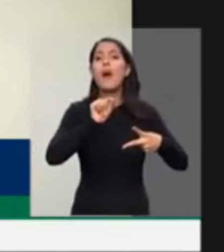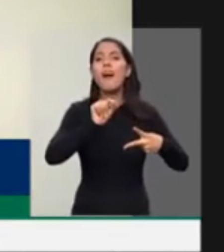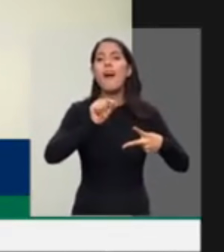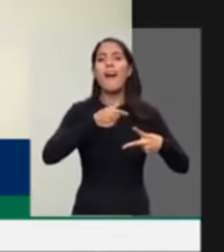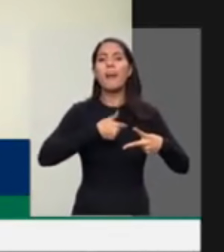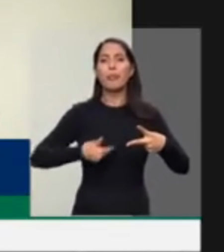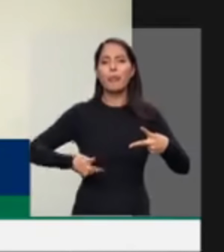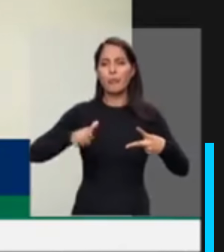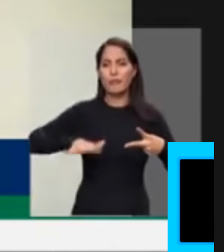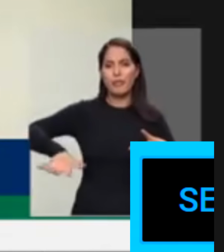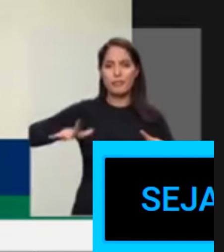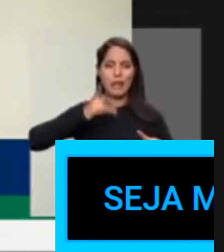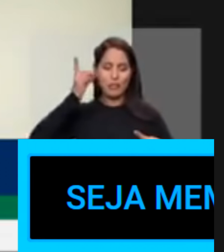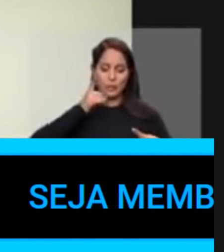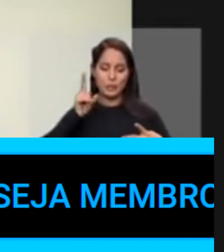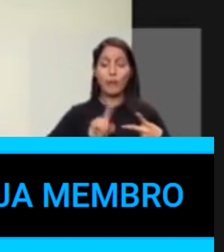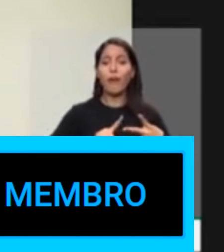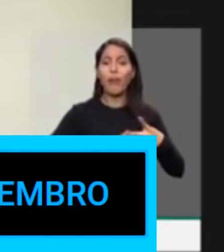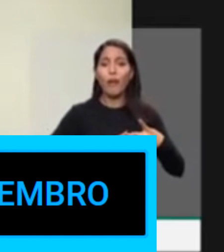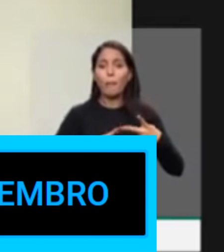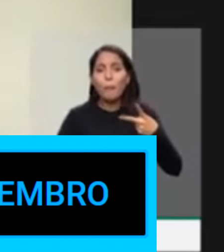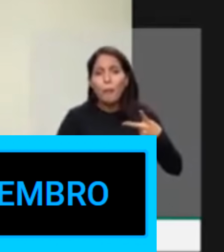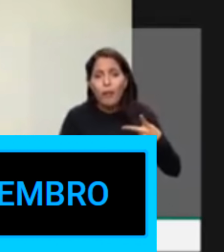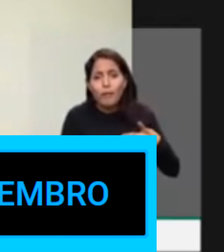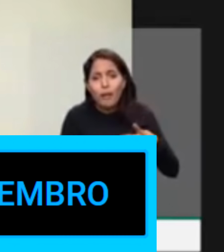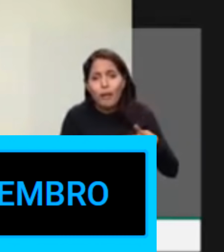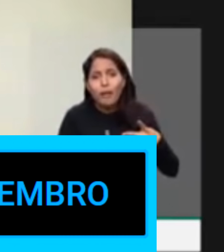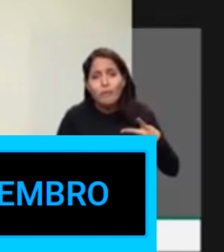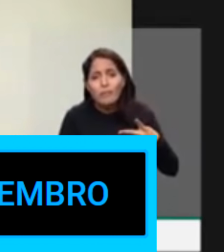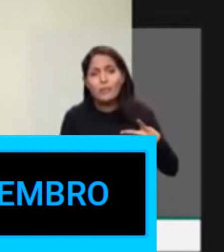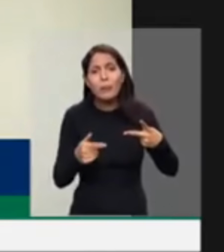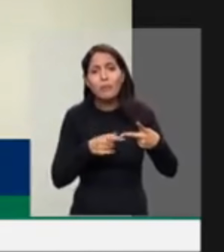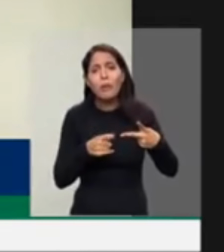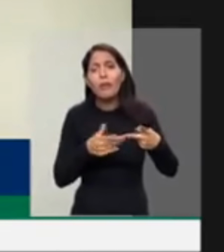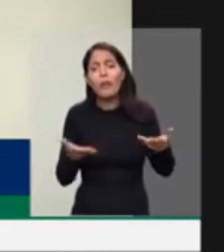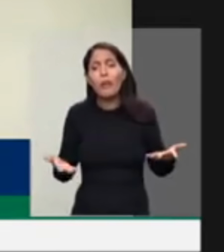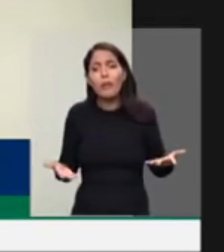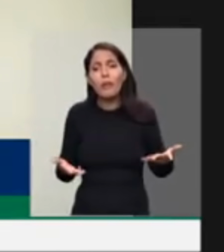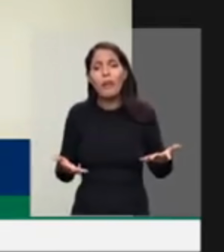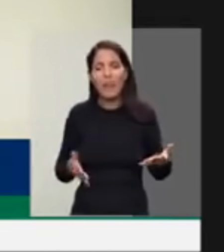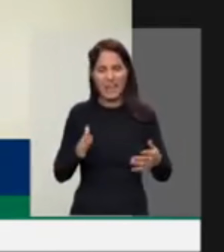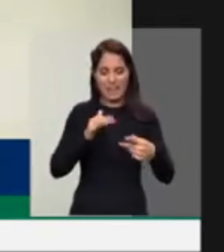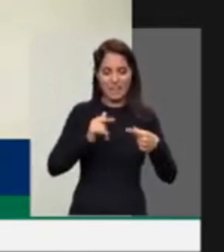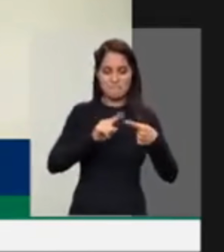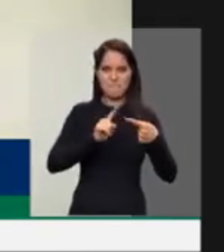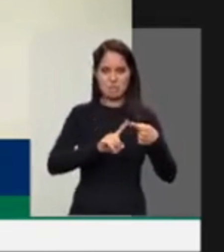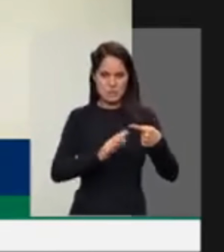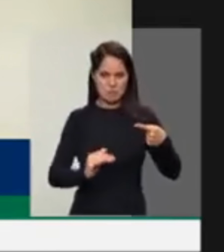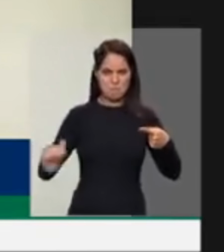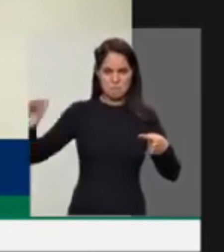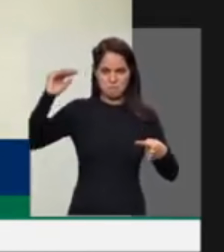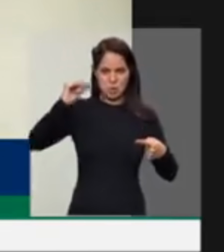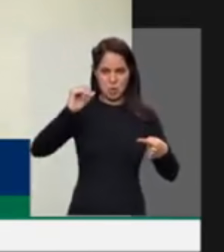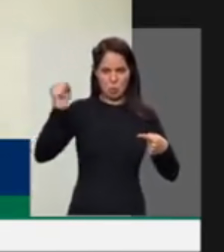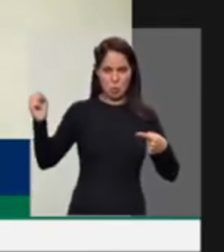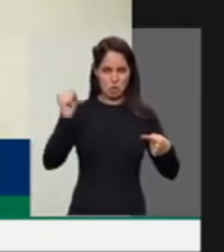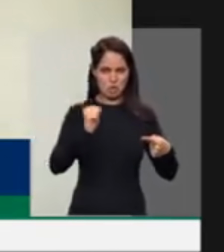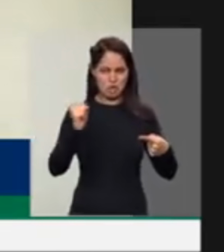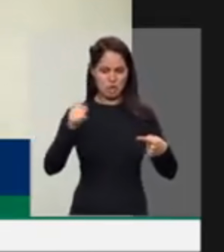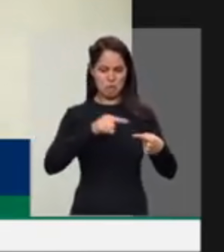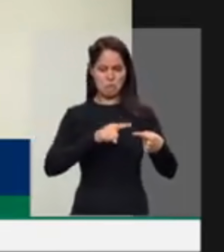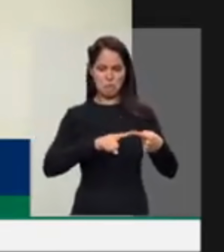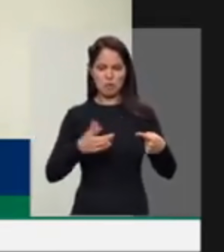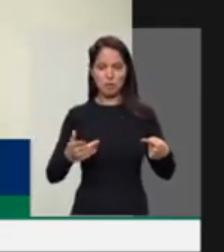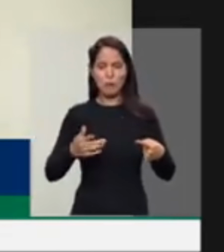de dirigentes partidários, de uma meia dúzia que se acha poderoso e que ainda não entendeu que o verdadeiro interesse, o